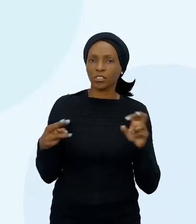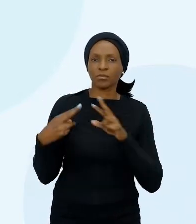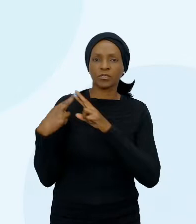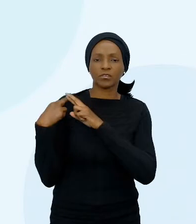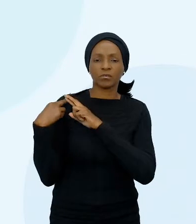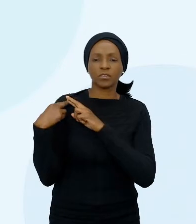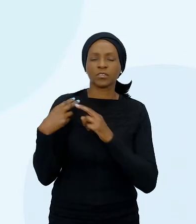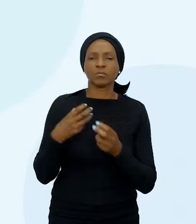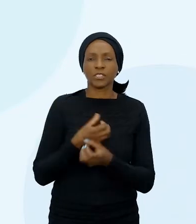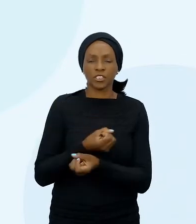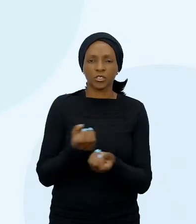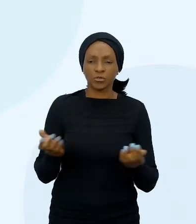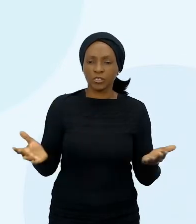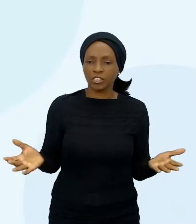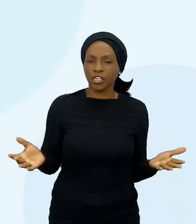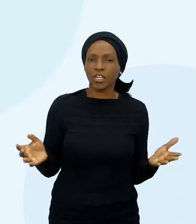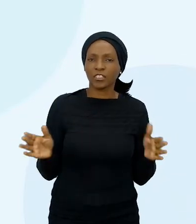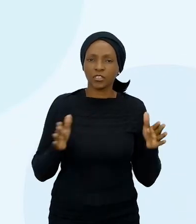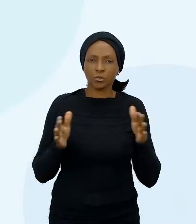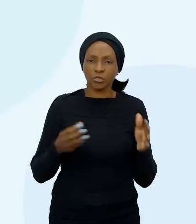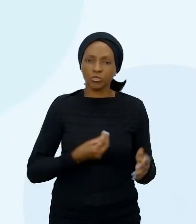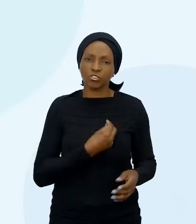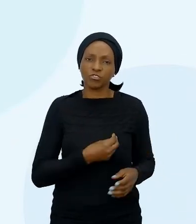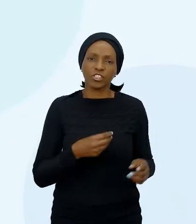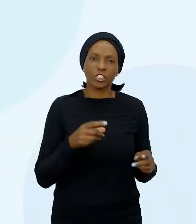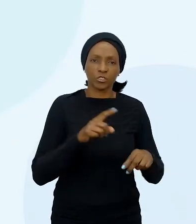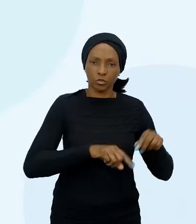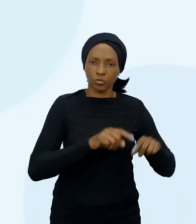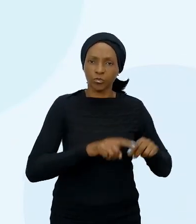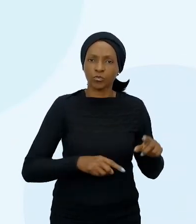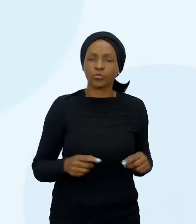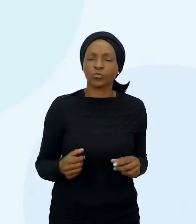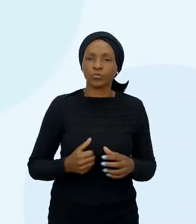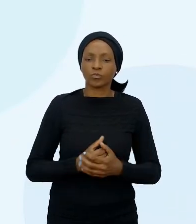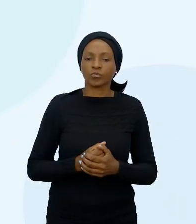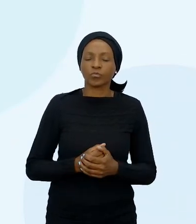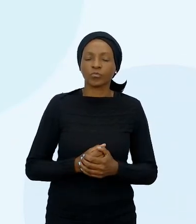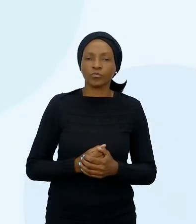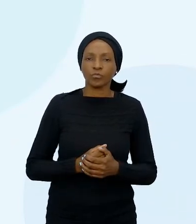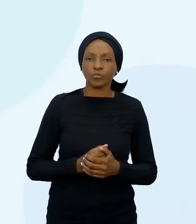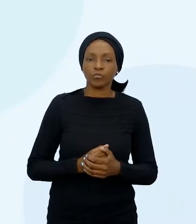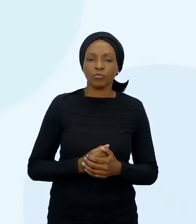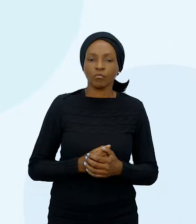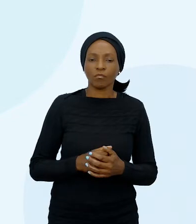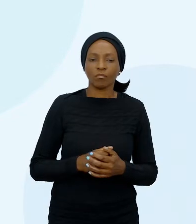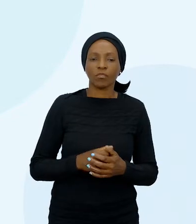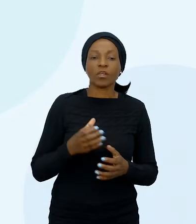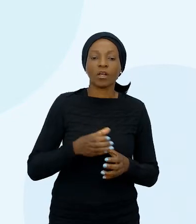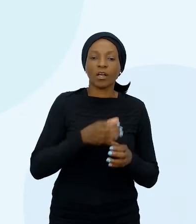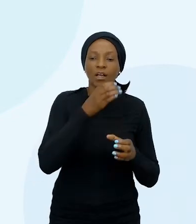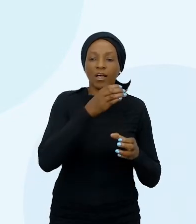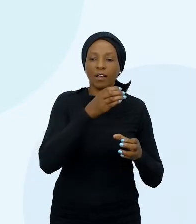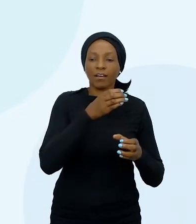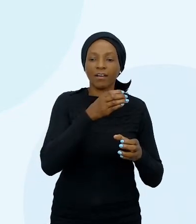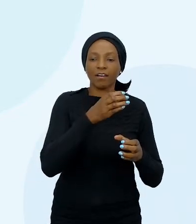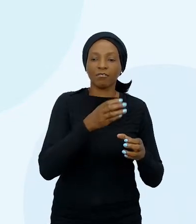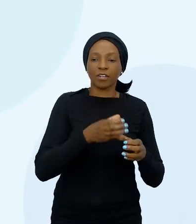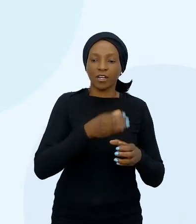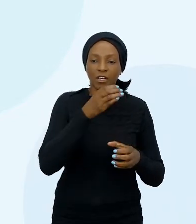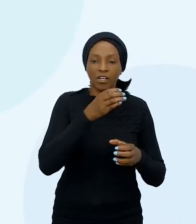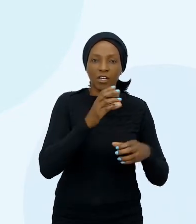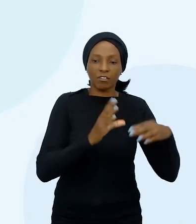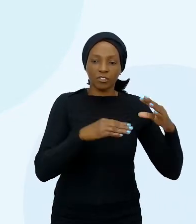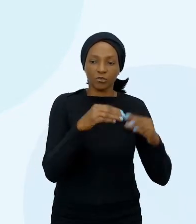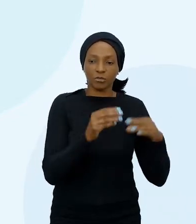responsabilidade compartilhada pelo ciclo de vida dos produtos, né? Aquela garrafa de plástico, né, que você